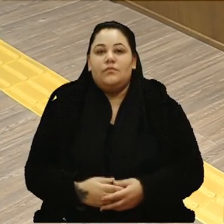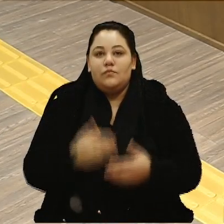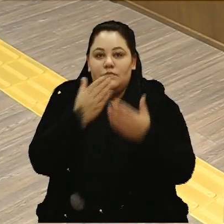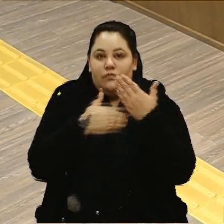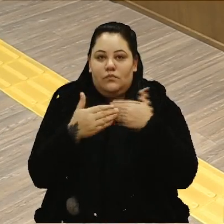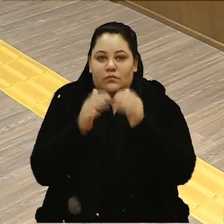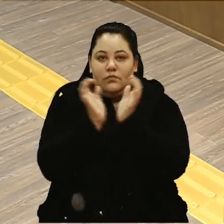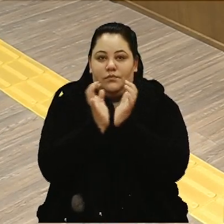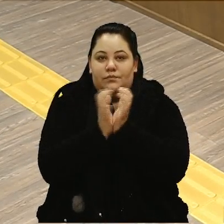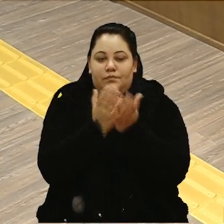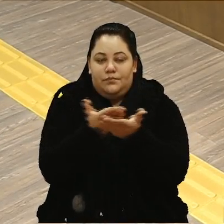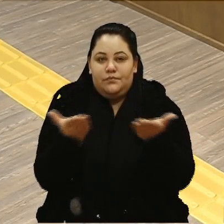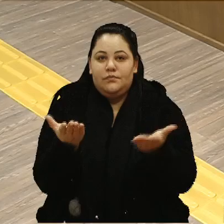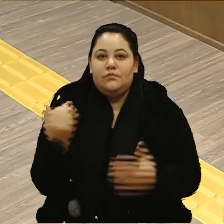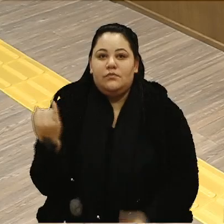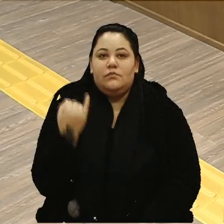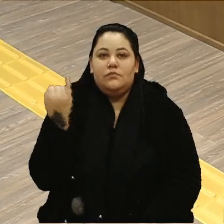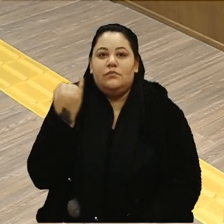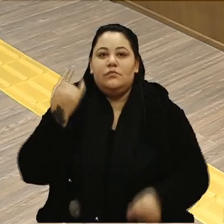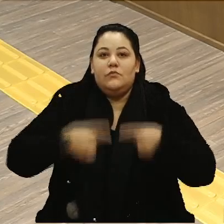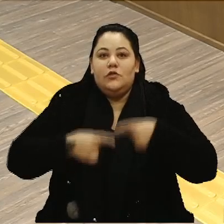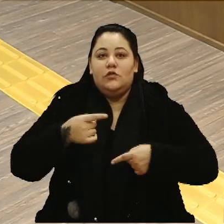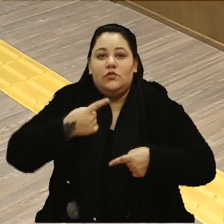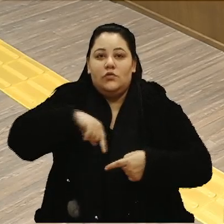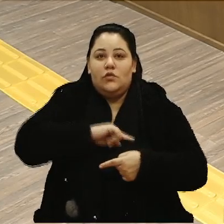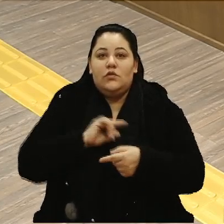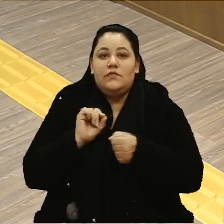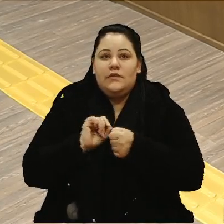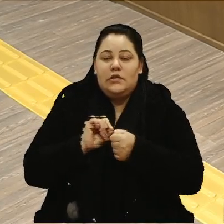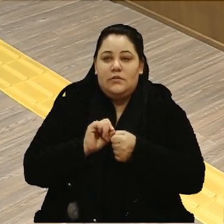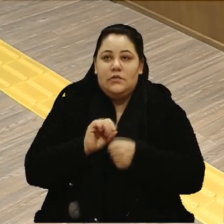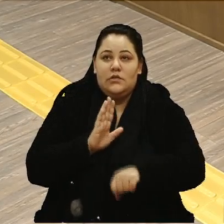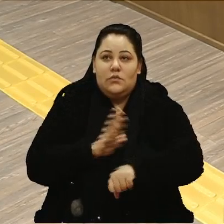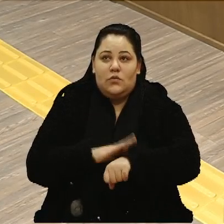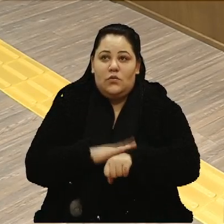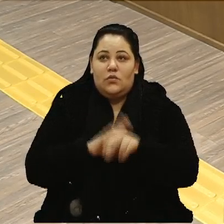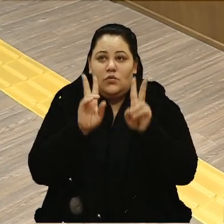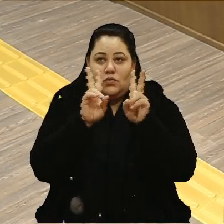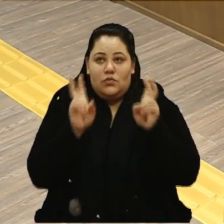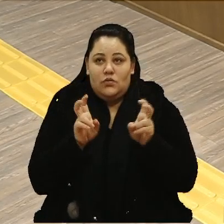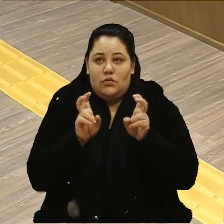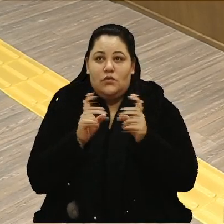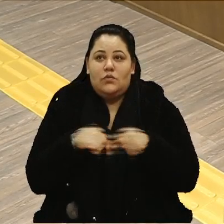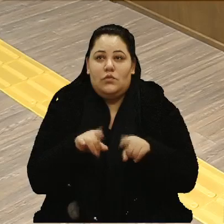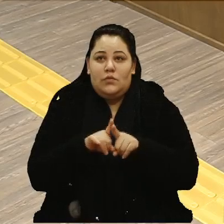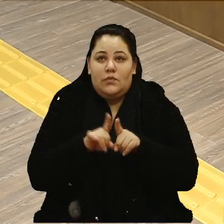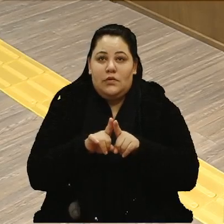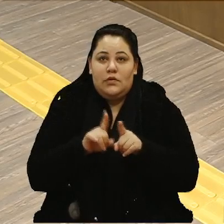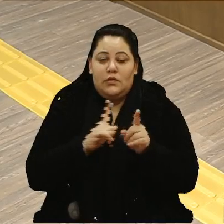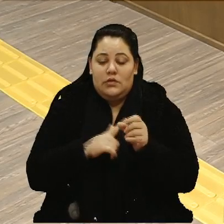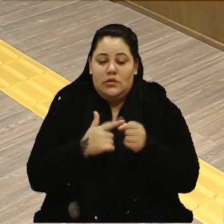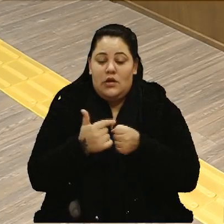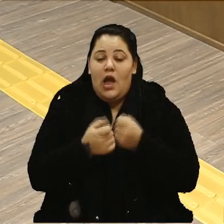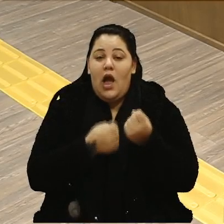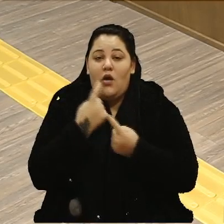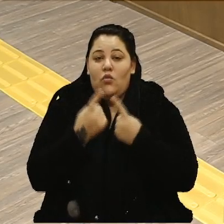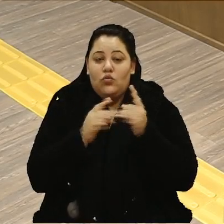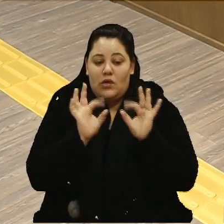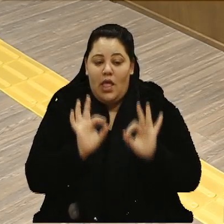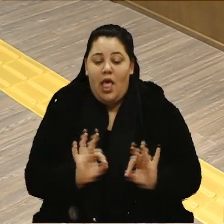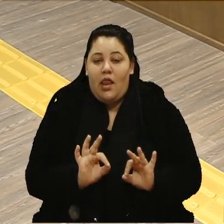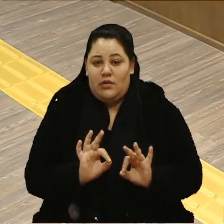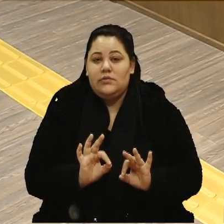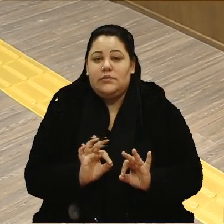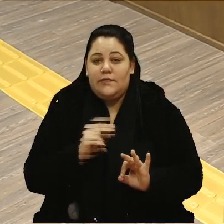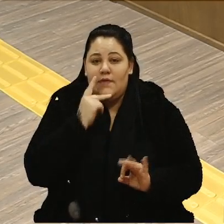importante debate que a gente realizou nessa casa nesse momento sobre esse assunto que é essencial para a nossa cidade. Algumas questões que surgiram a partir